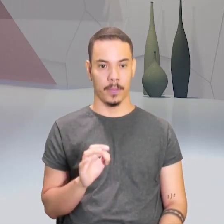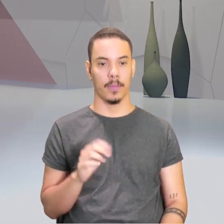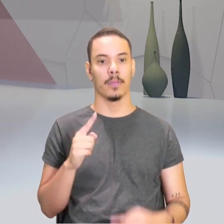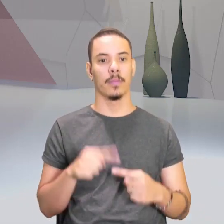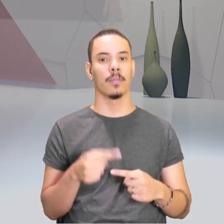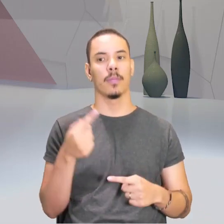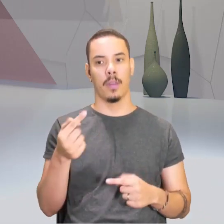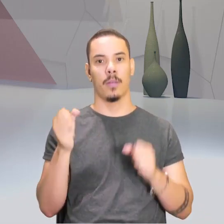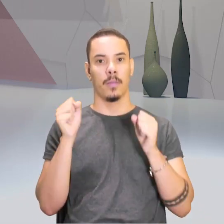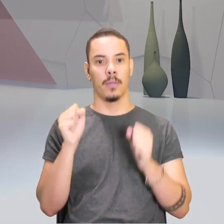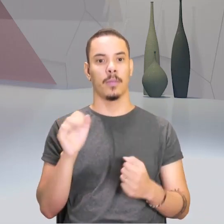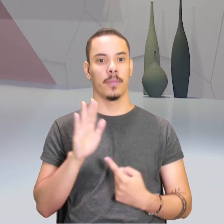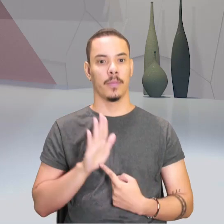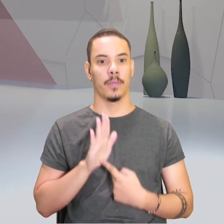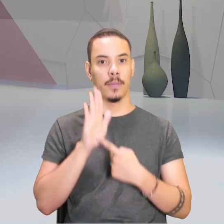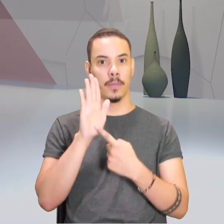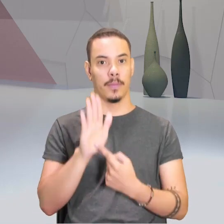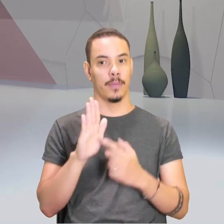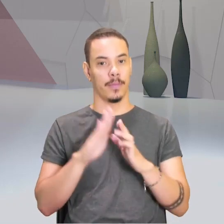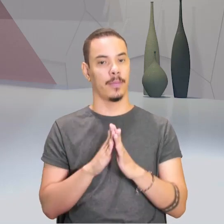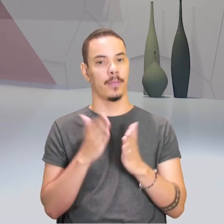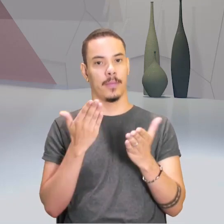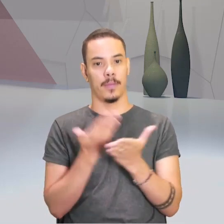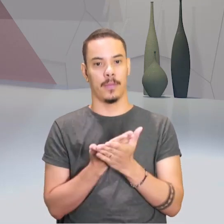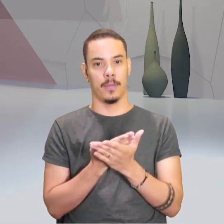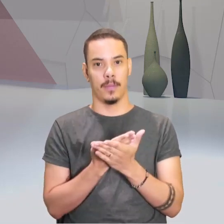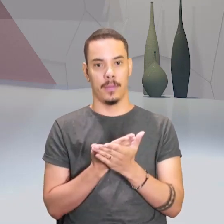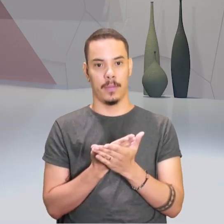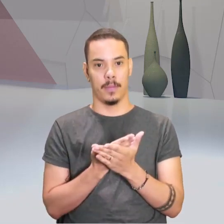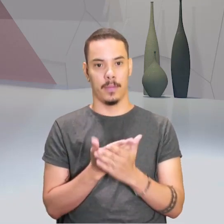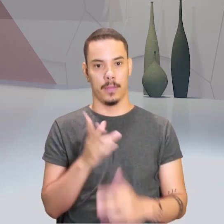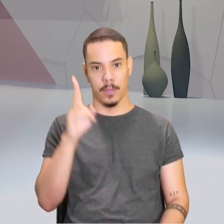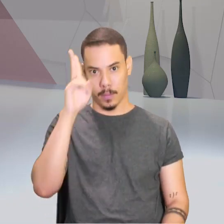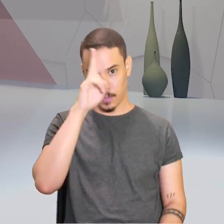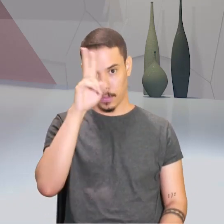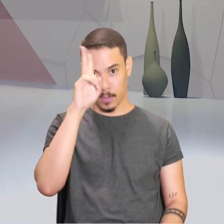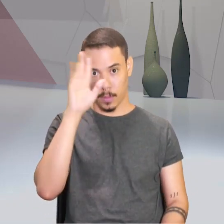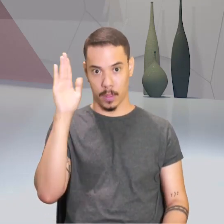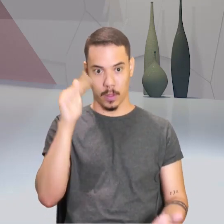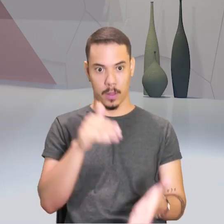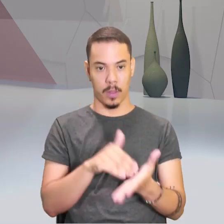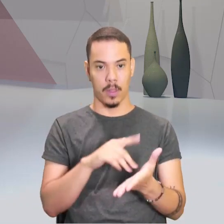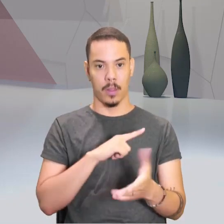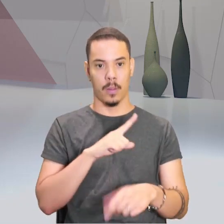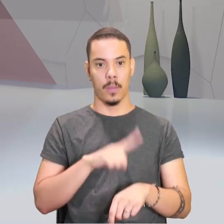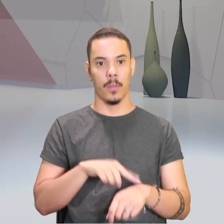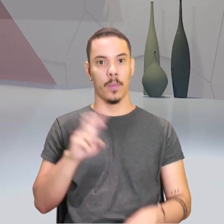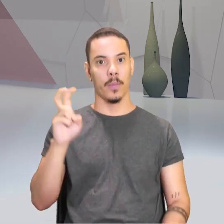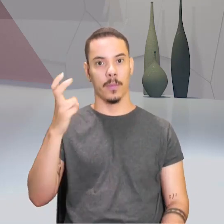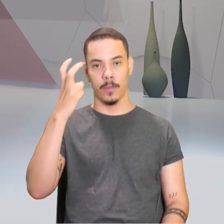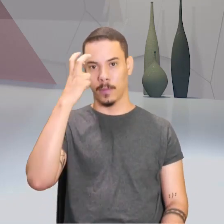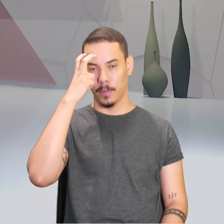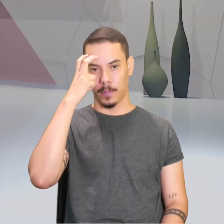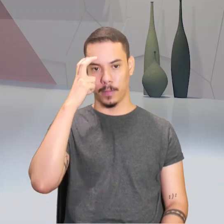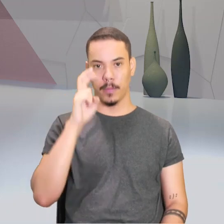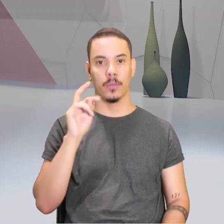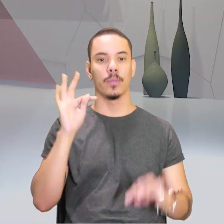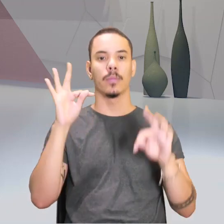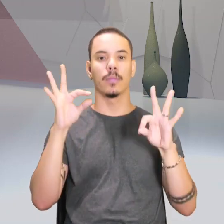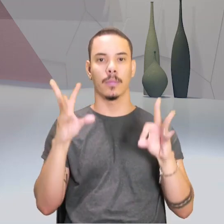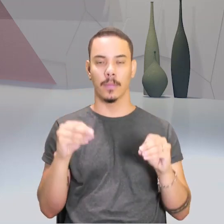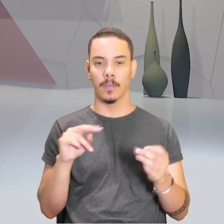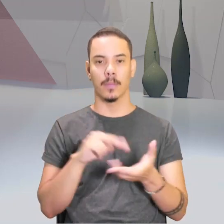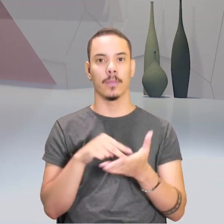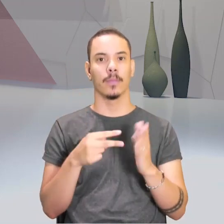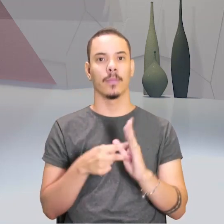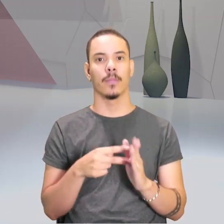depois pode apresentar na escola em um momento aí. Lembra que vai ter no final um momento cultural? Pois é, tudo isso para